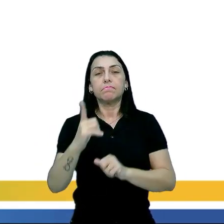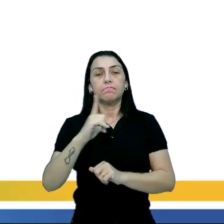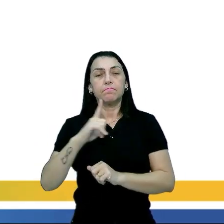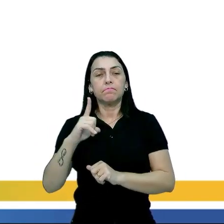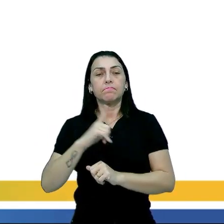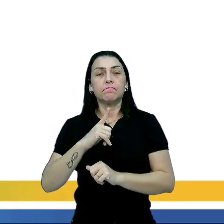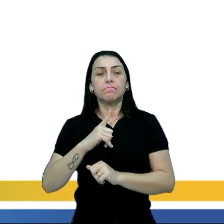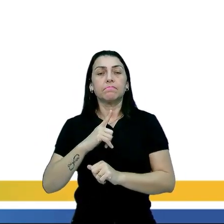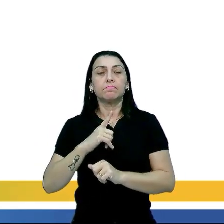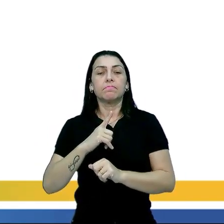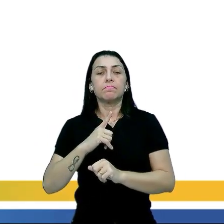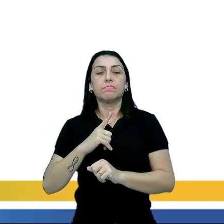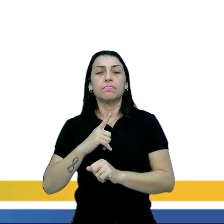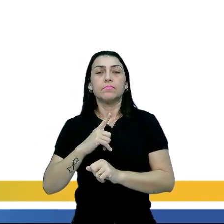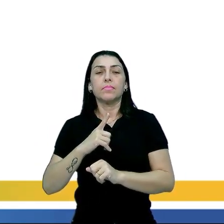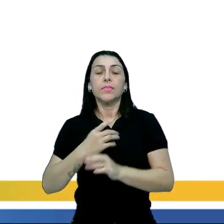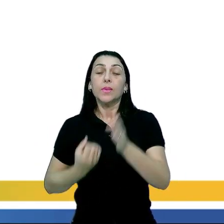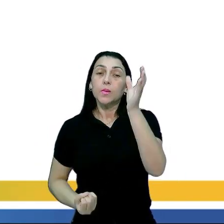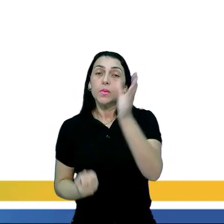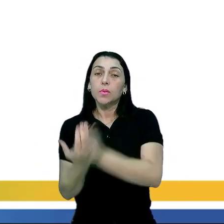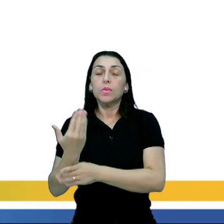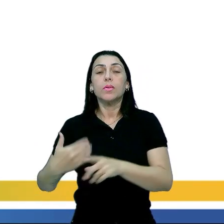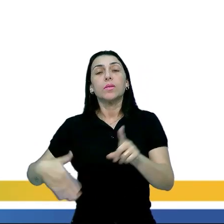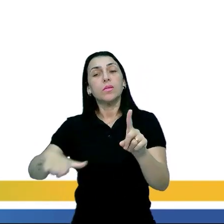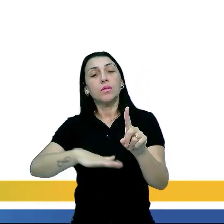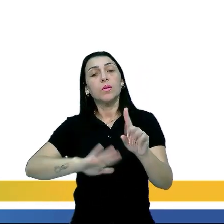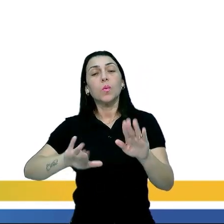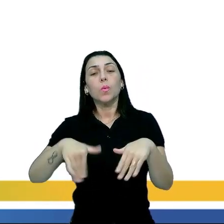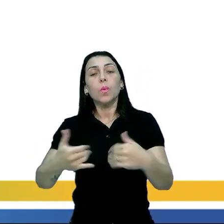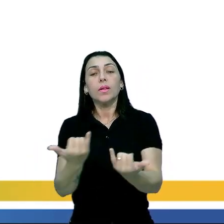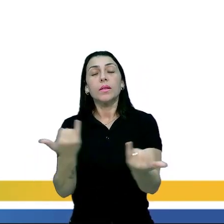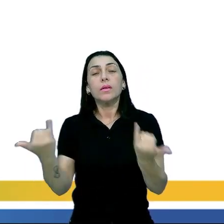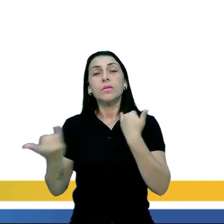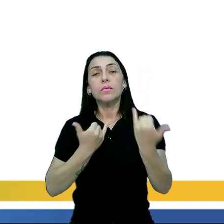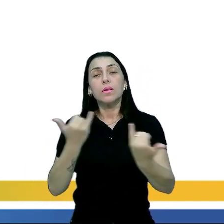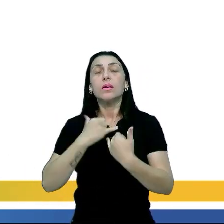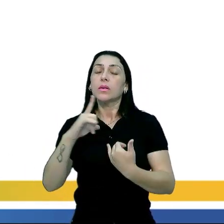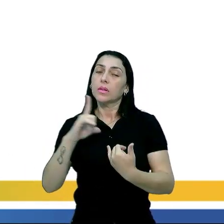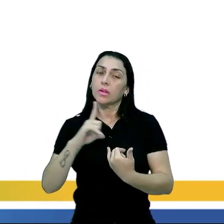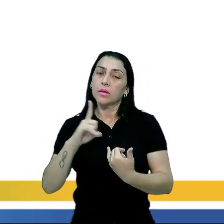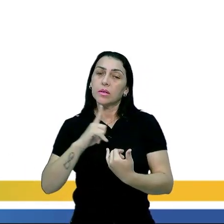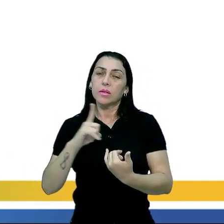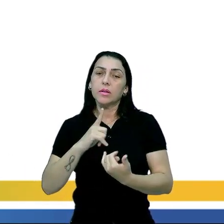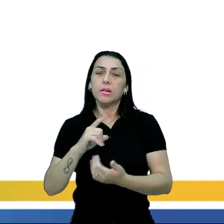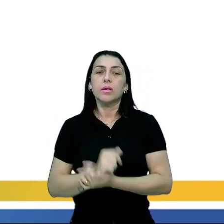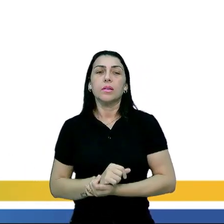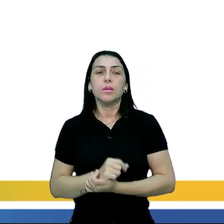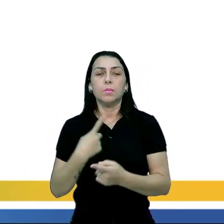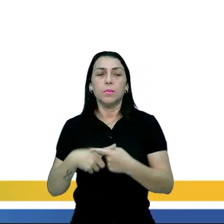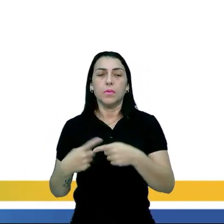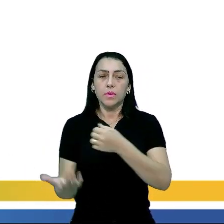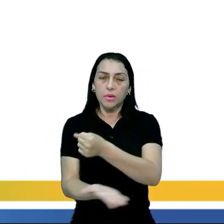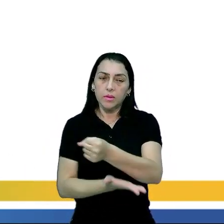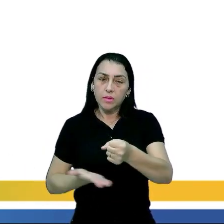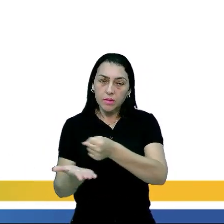assim, fundação da sociedade. Quais são as informações contidas, né? Porque nessa base da pirâmide,